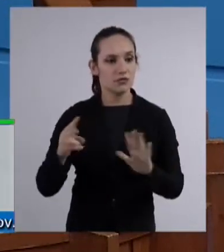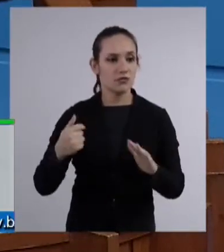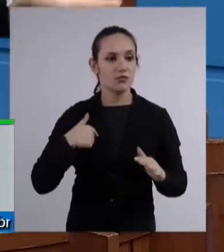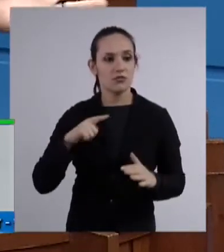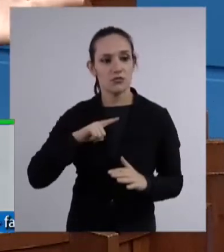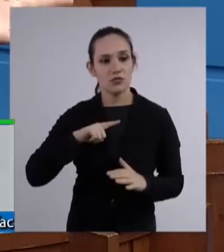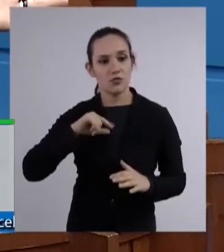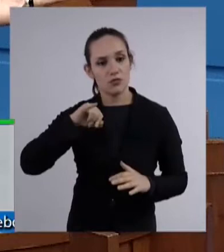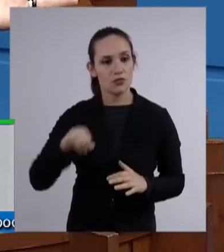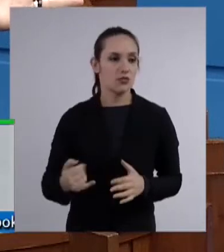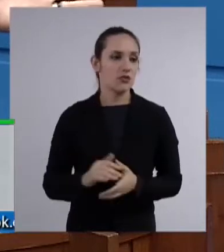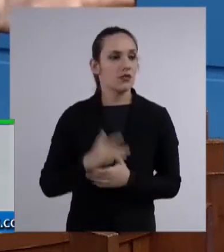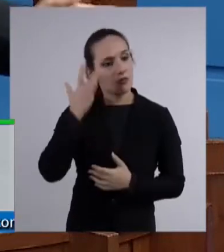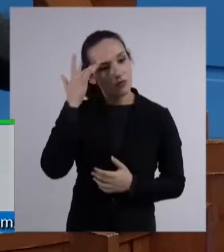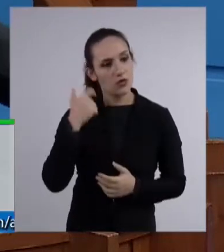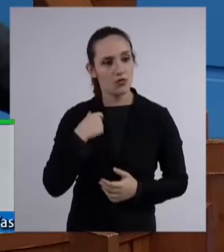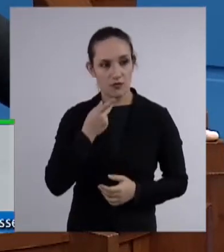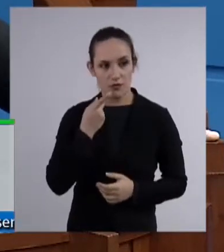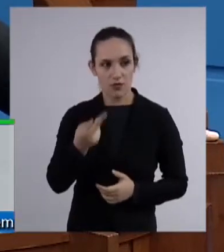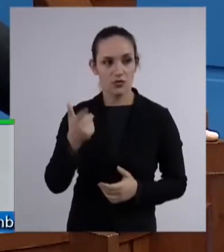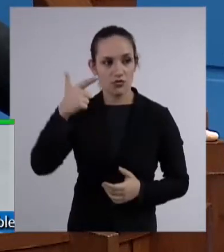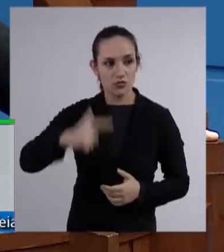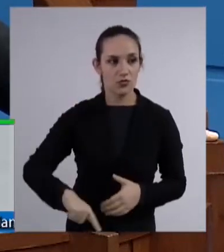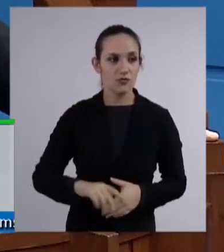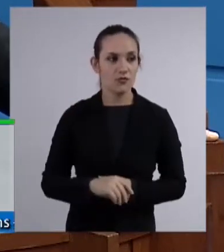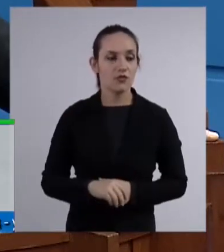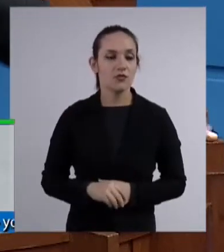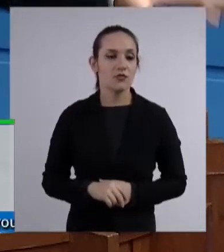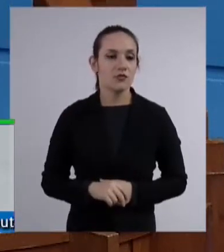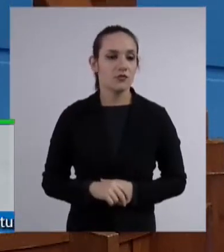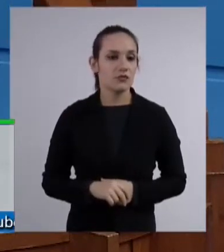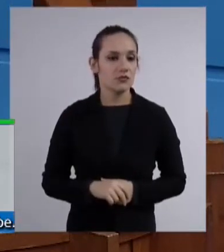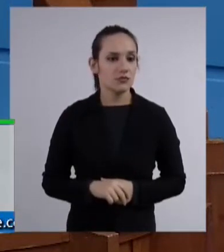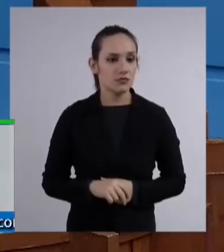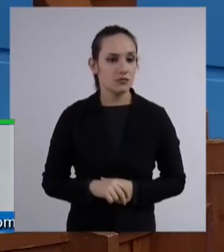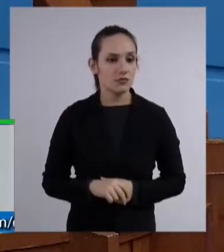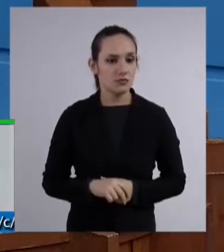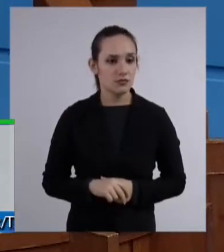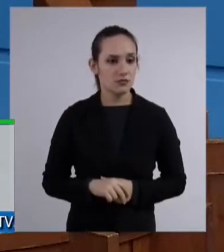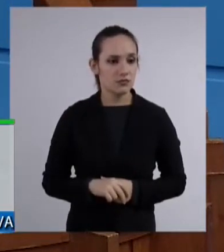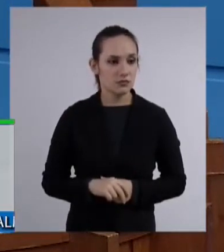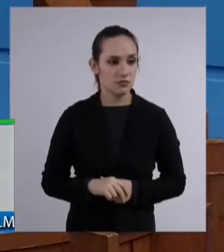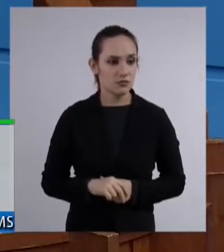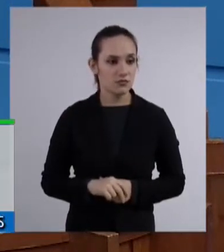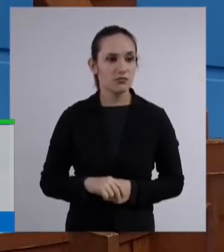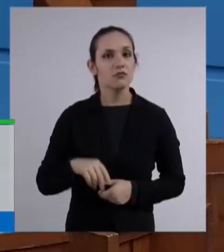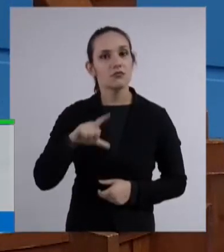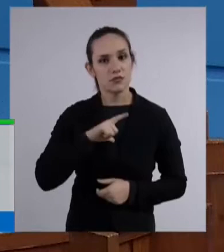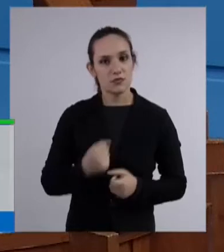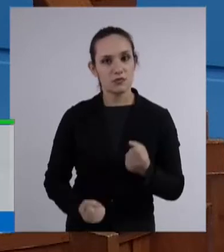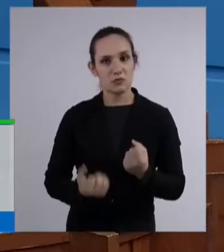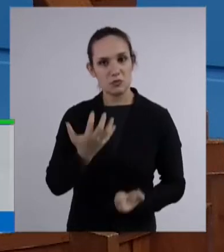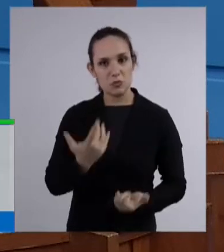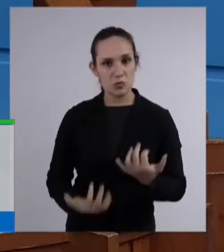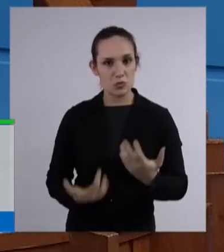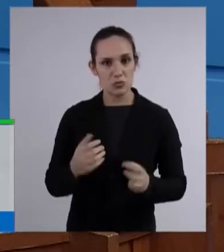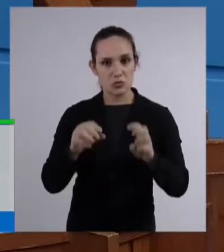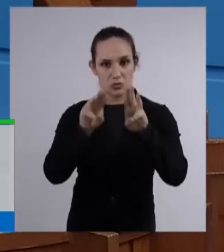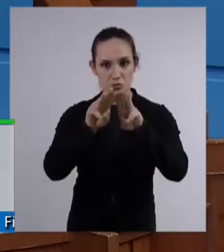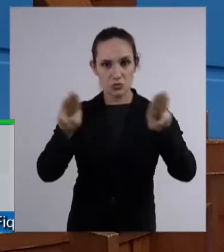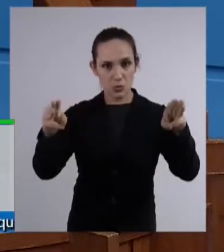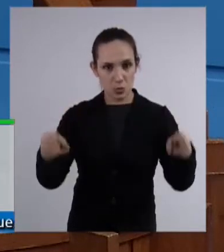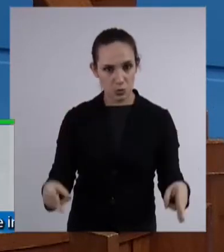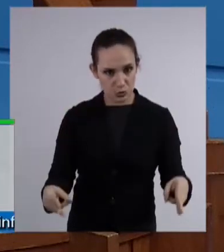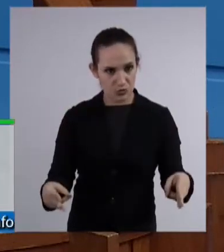falar mais, mas talvez amanhã eu fale, nós assistimos lá aquele incêndio criminoso do Museu